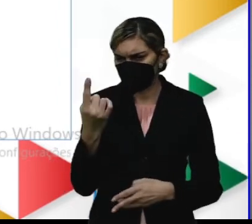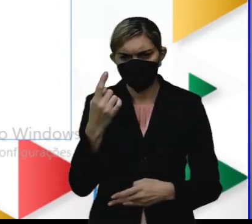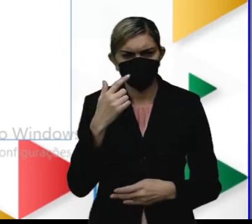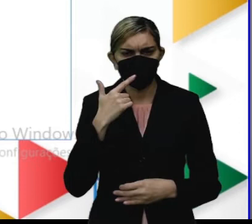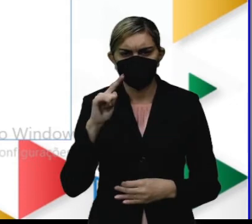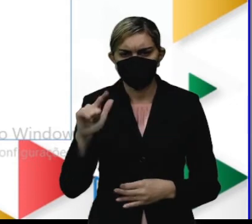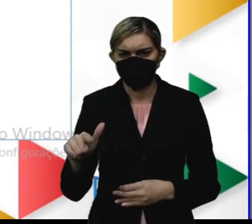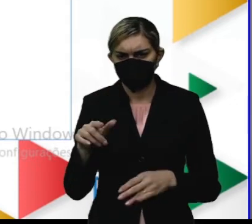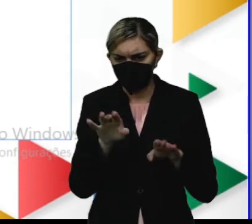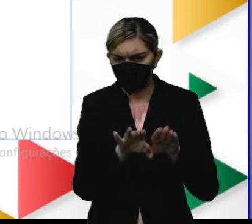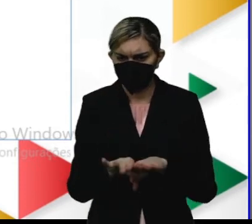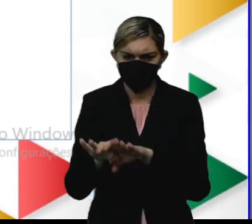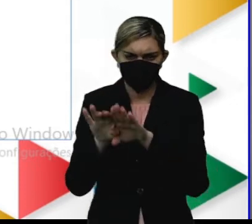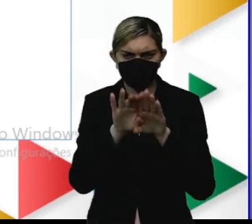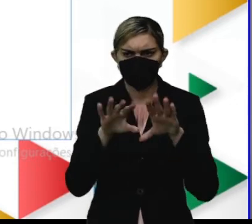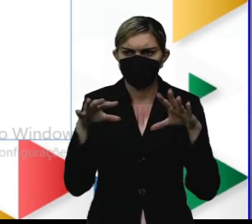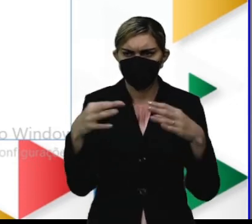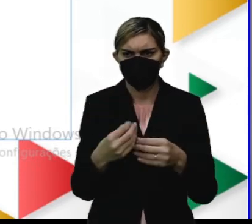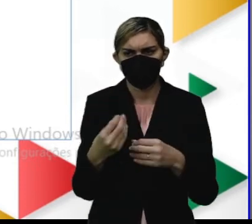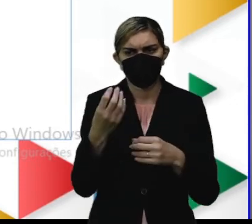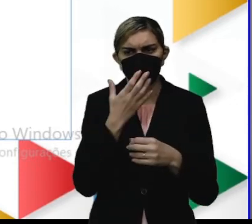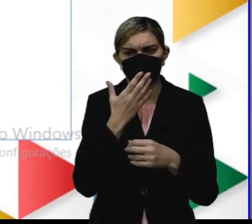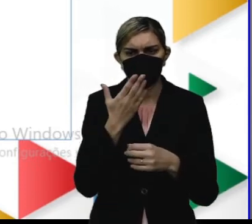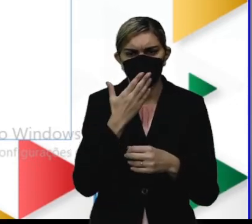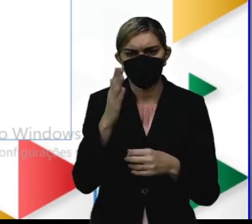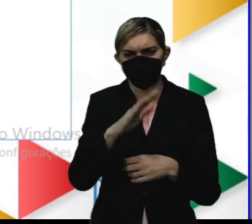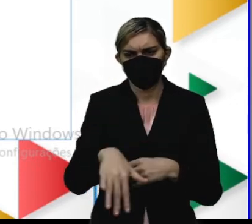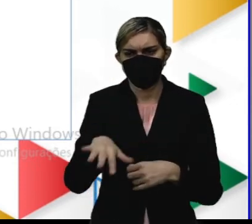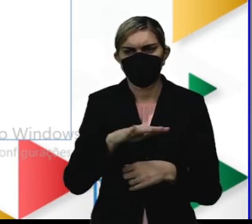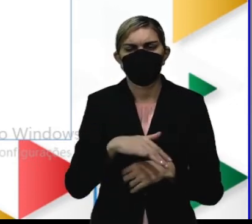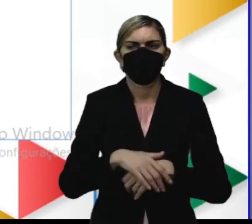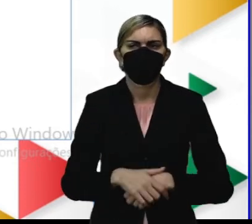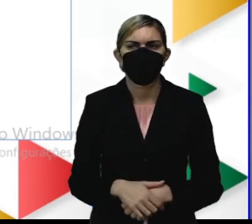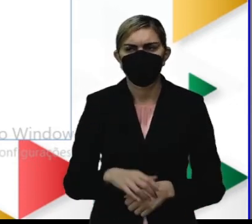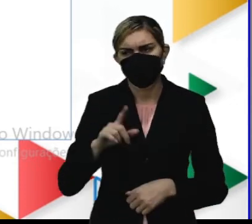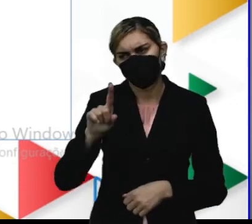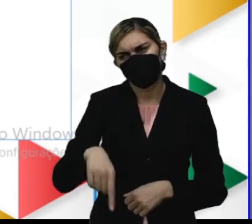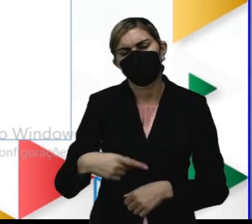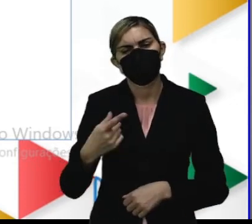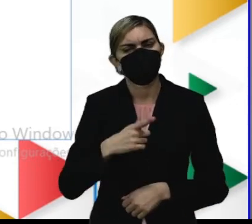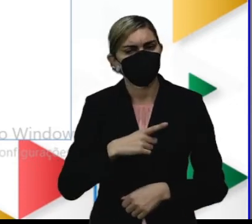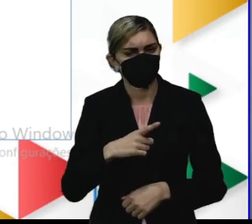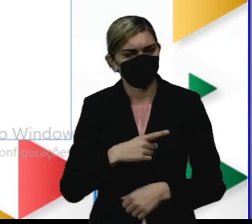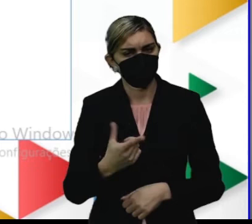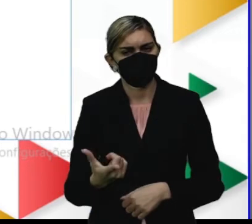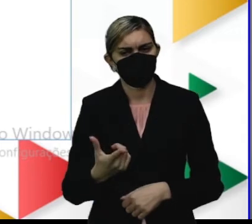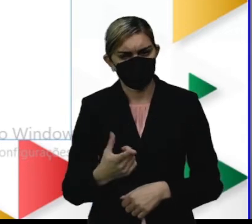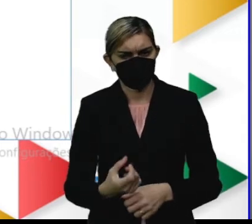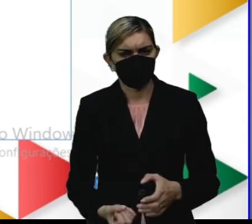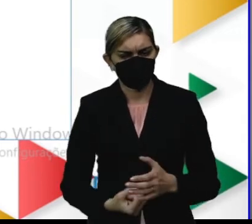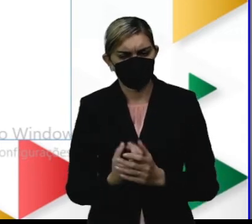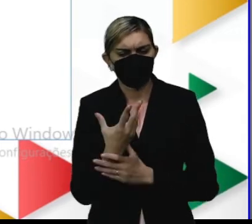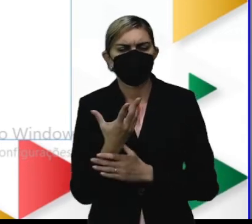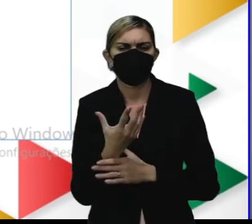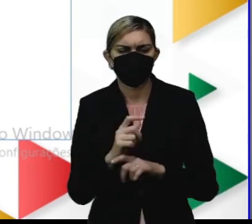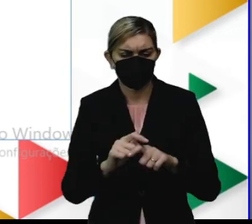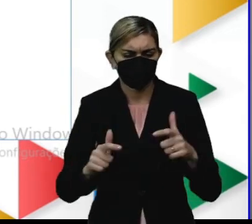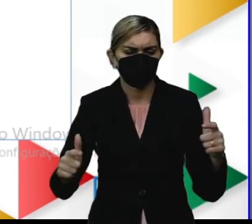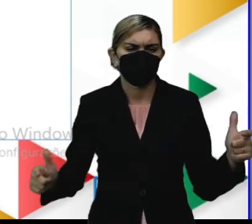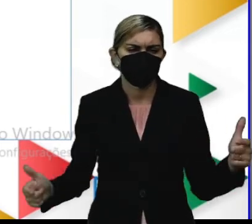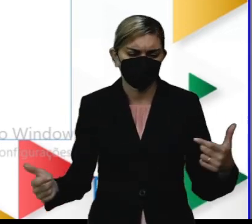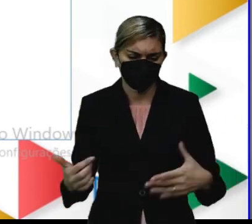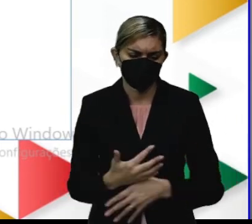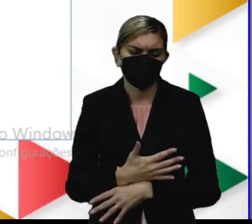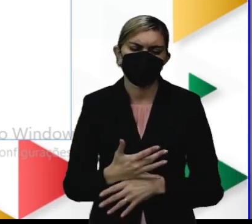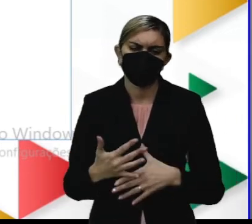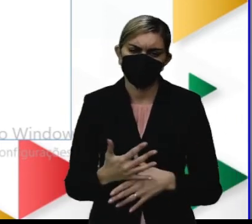idioma comum para todas as tribos aqui do Brasil? Será que havia existência de grandes